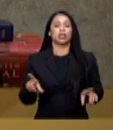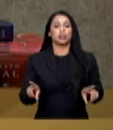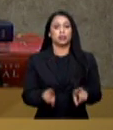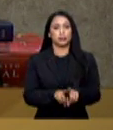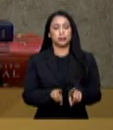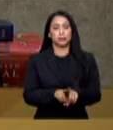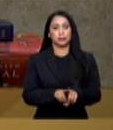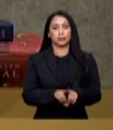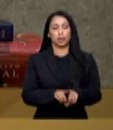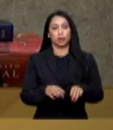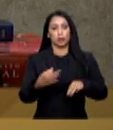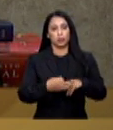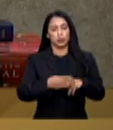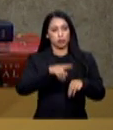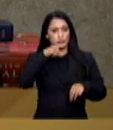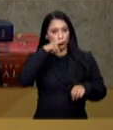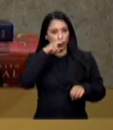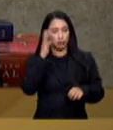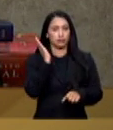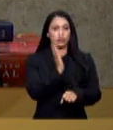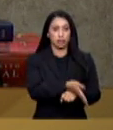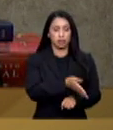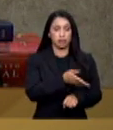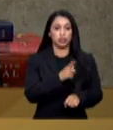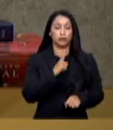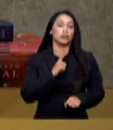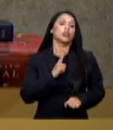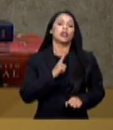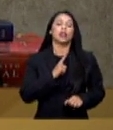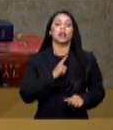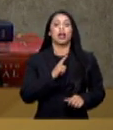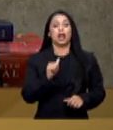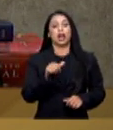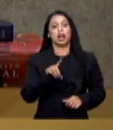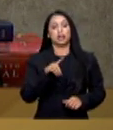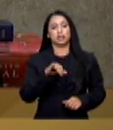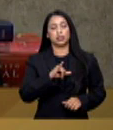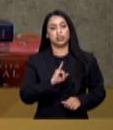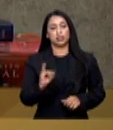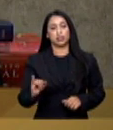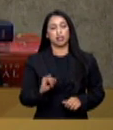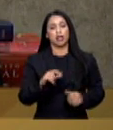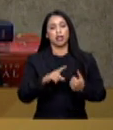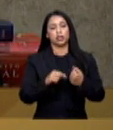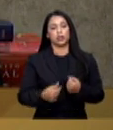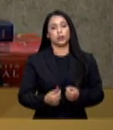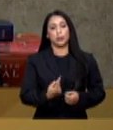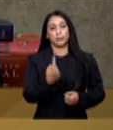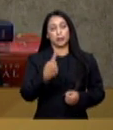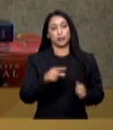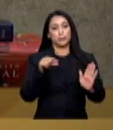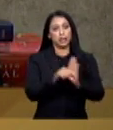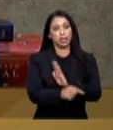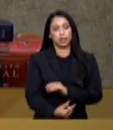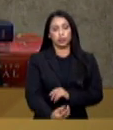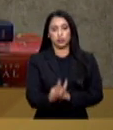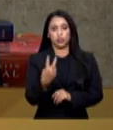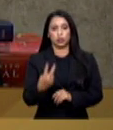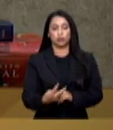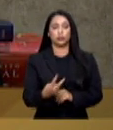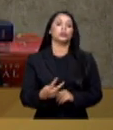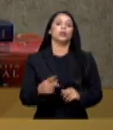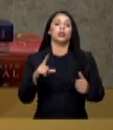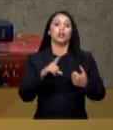Fachin, que também declarava inconstitucionalidade dos artigos 1º, parágrafo 2º, e a expressão do artigo